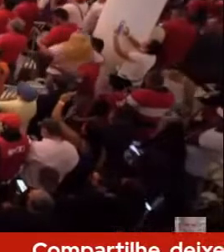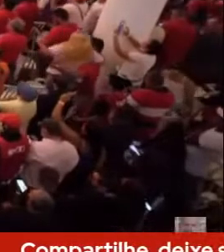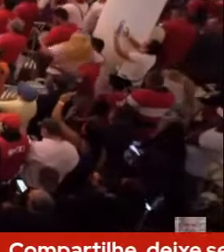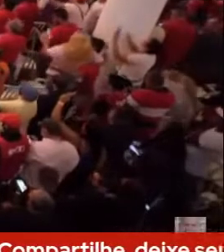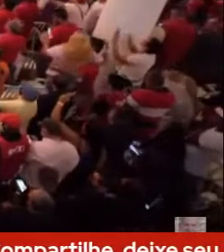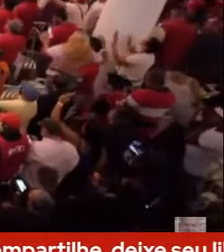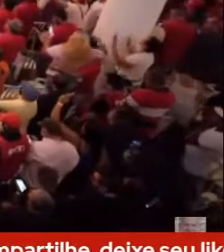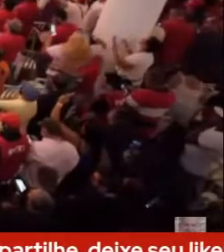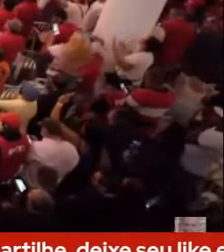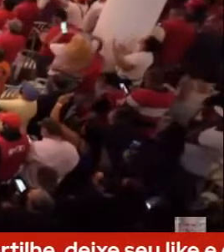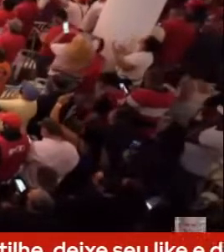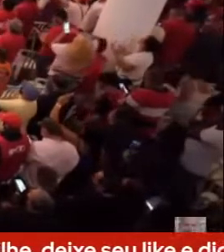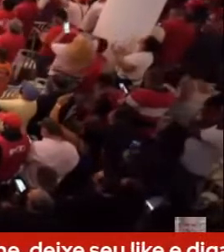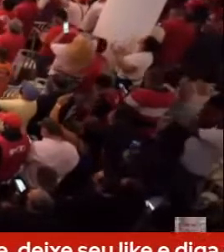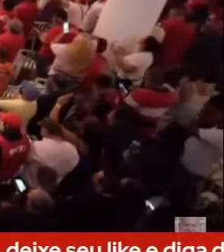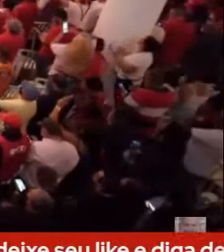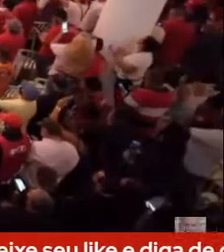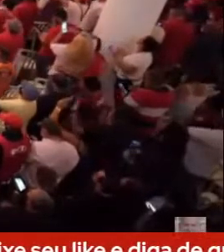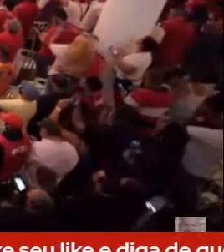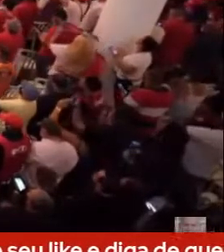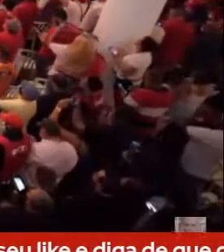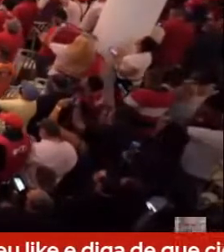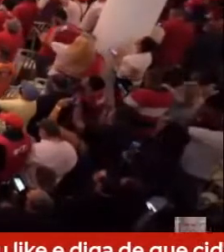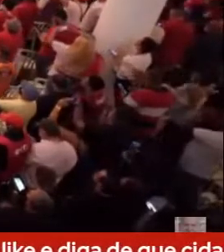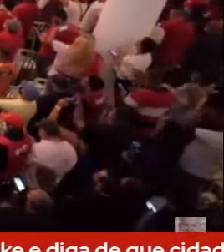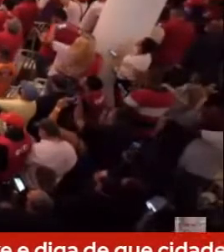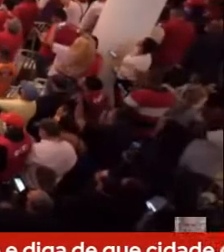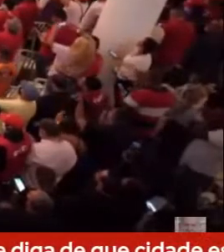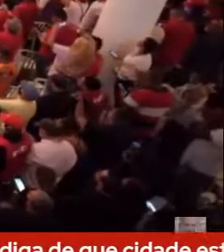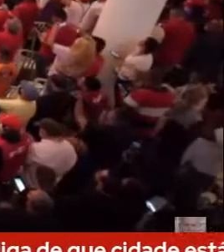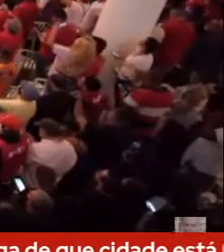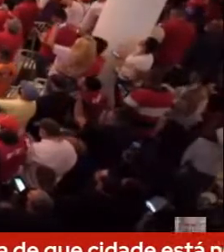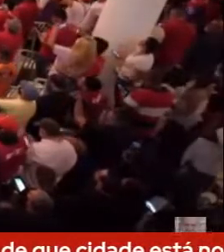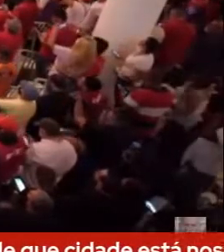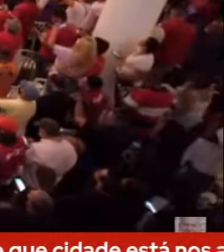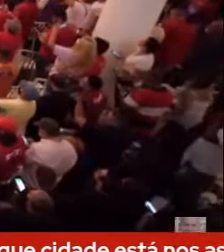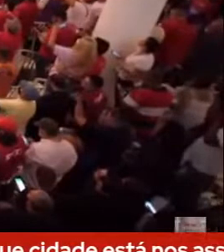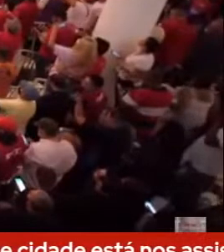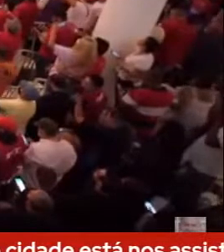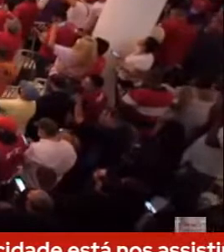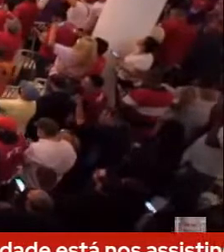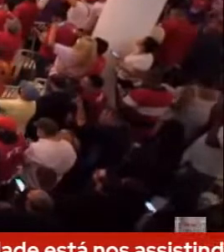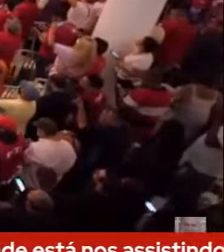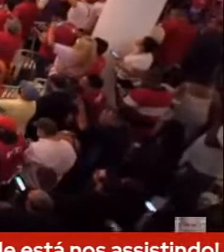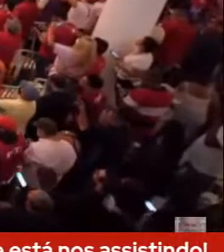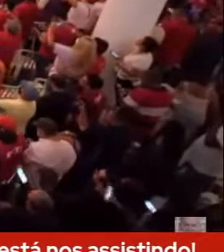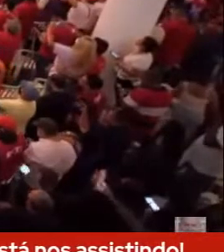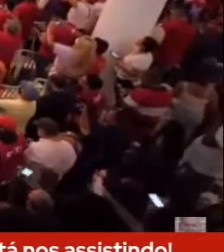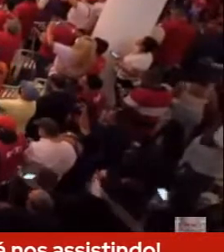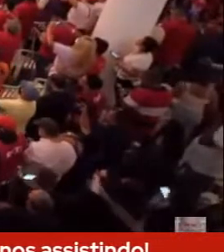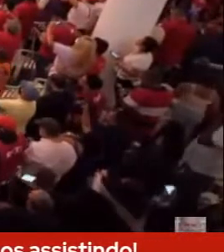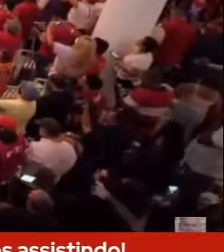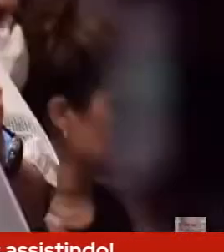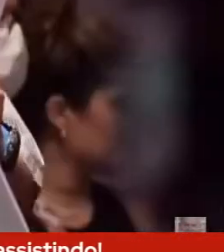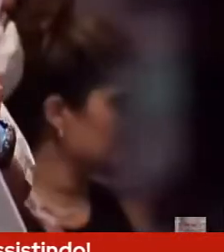a nossa pauta tirada no Conclate, Conferência da Classe